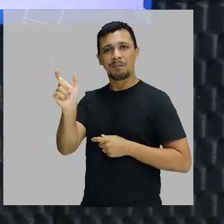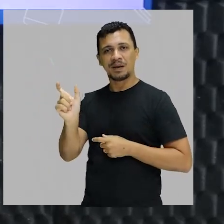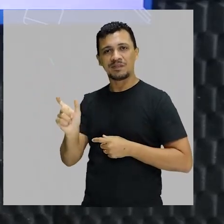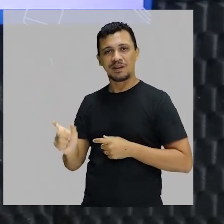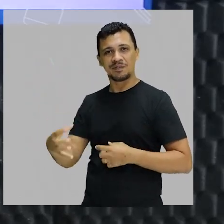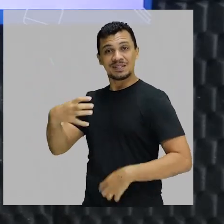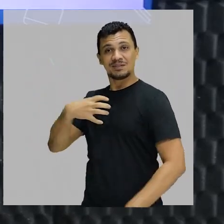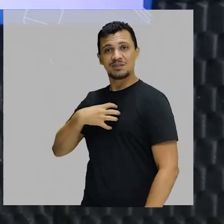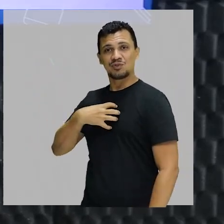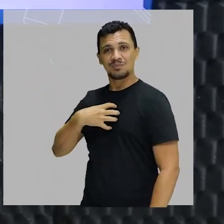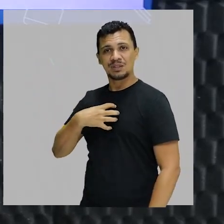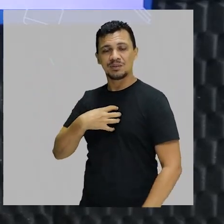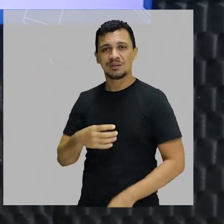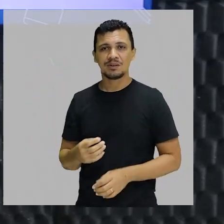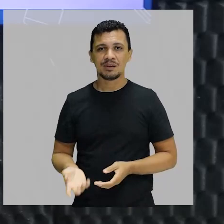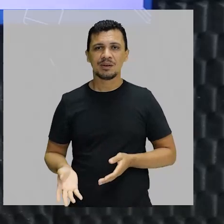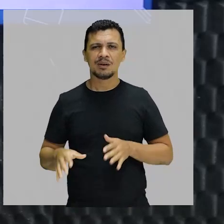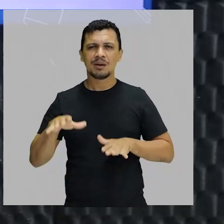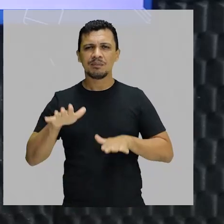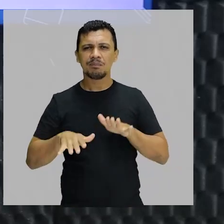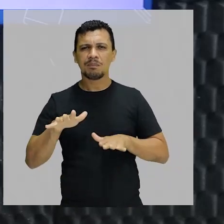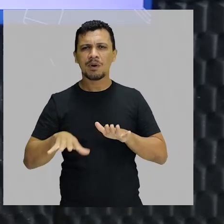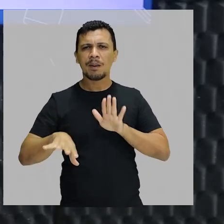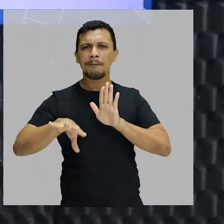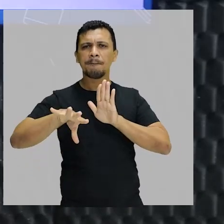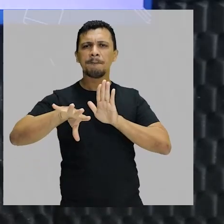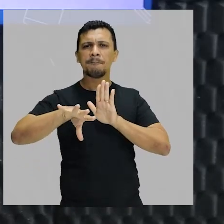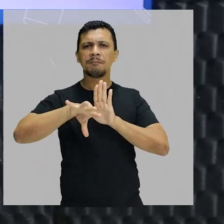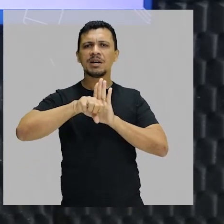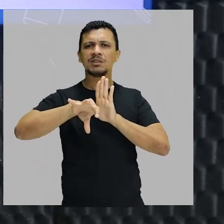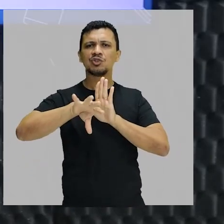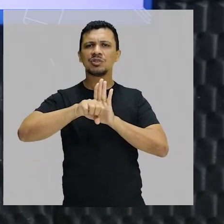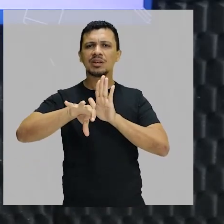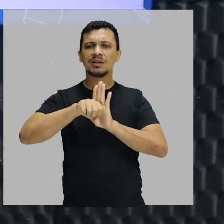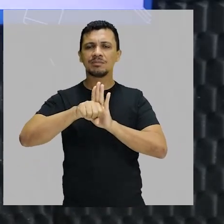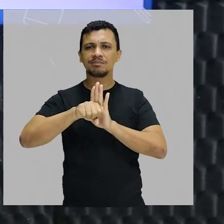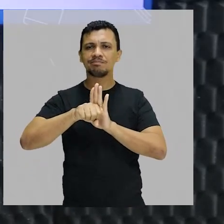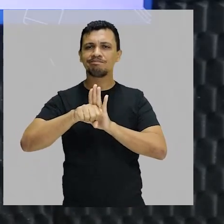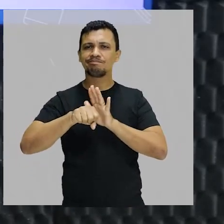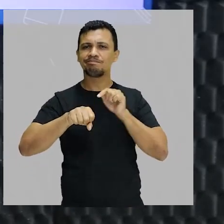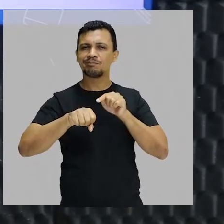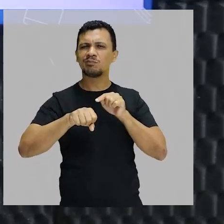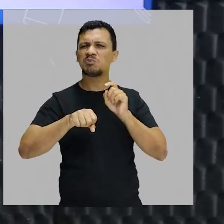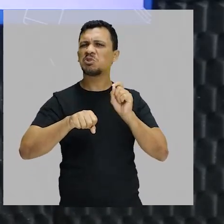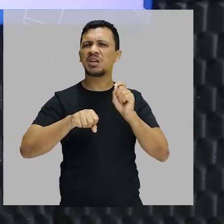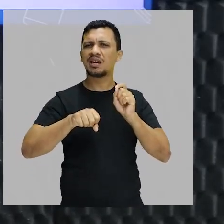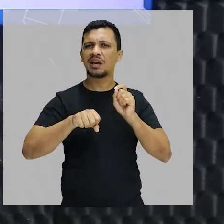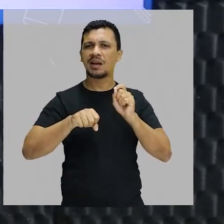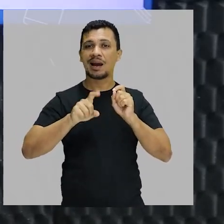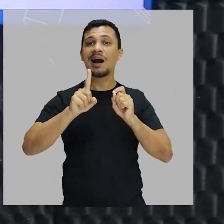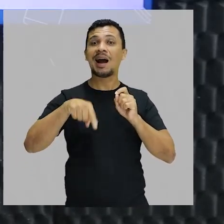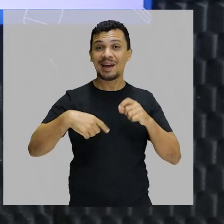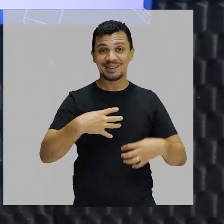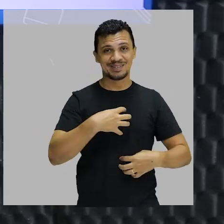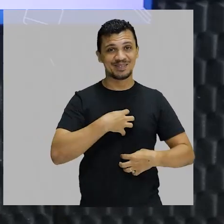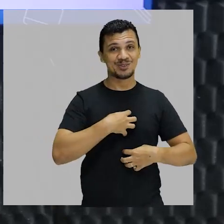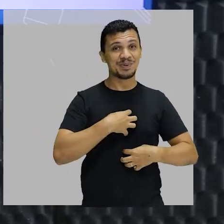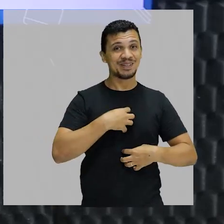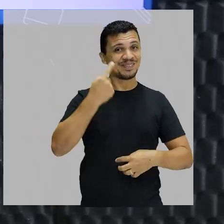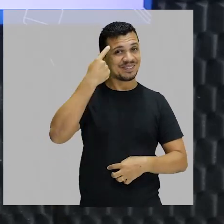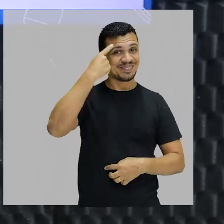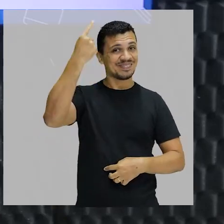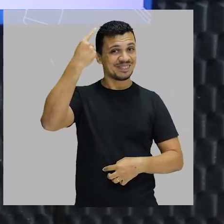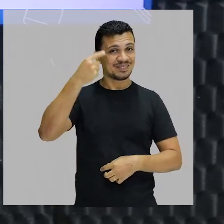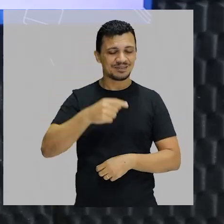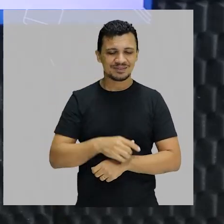os abstratos, nós, digamos assim, fazemos logo o link. O que é abstrato? É sentimento, certo?